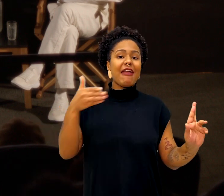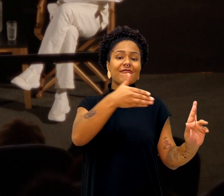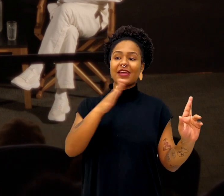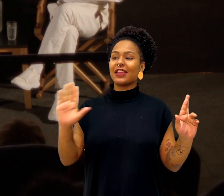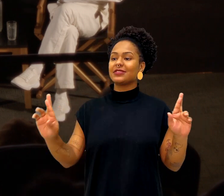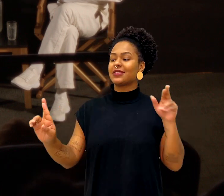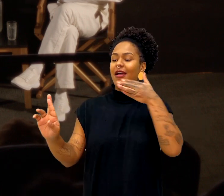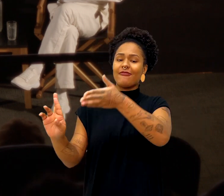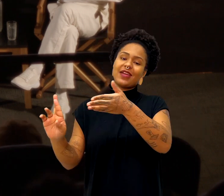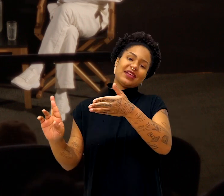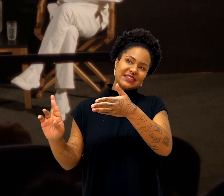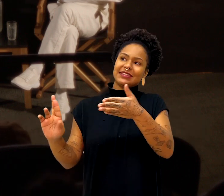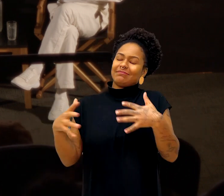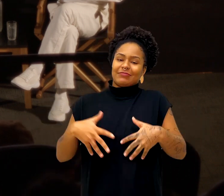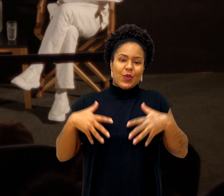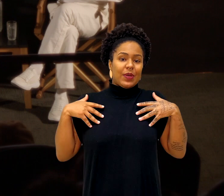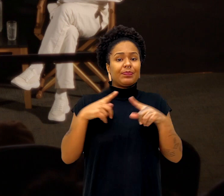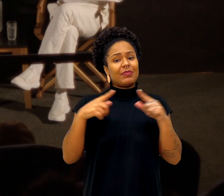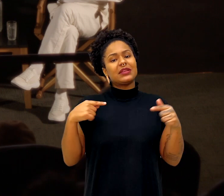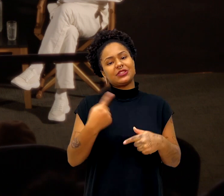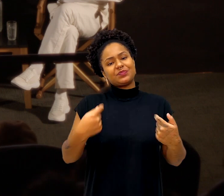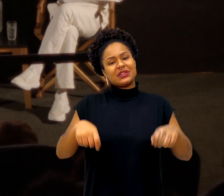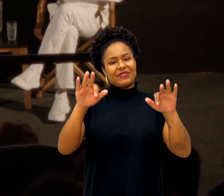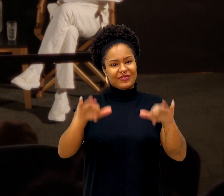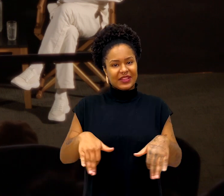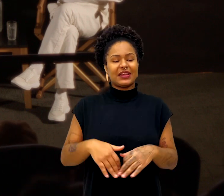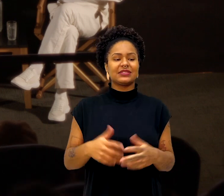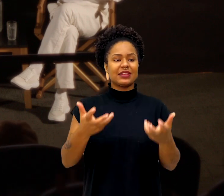que finalizar. E eu quero...